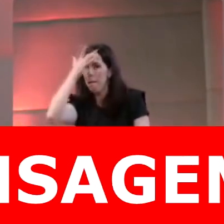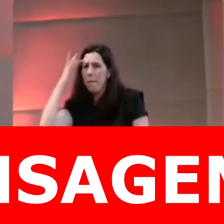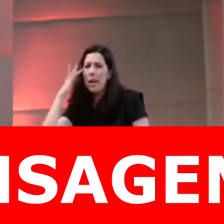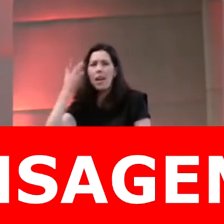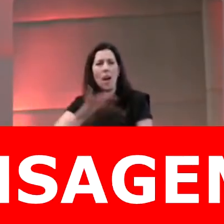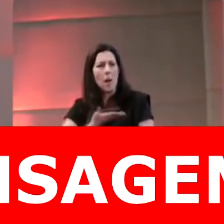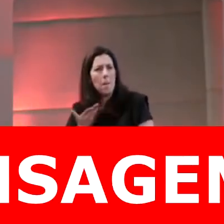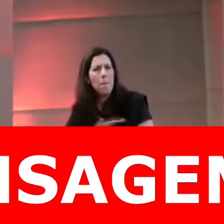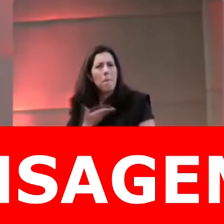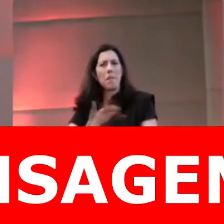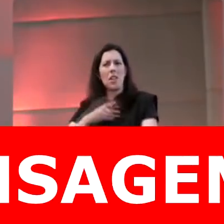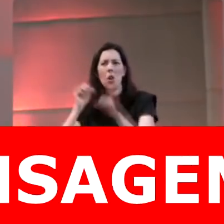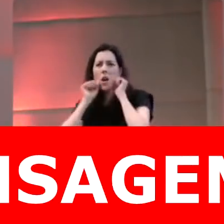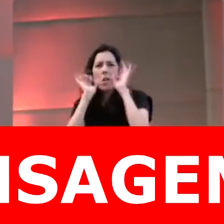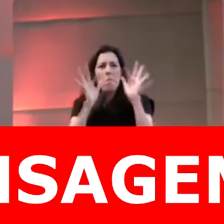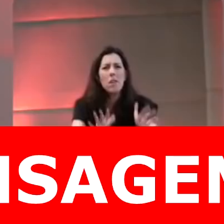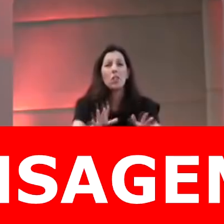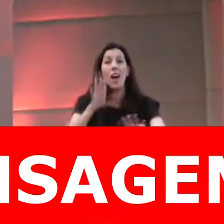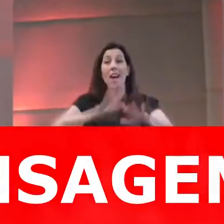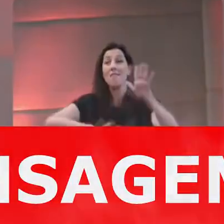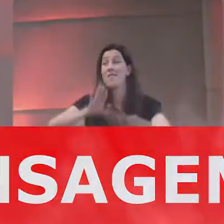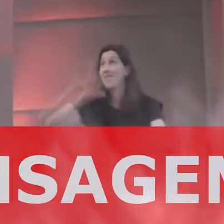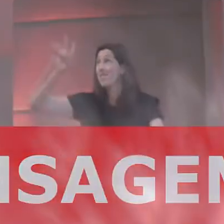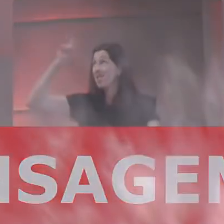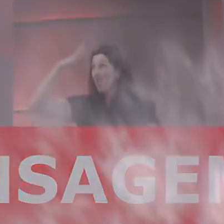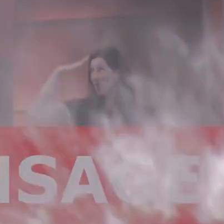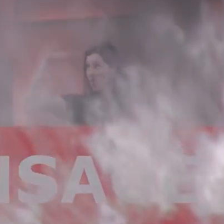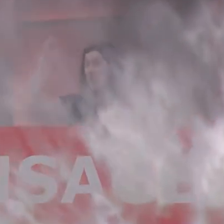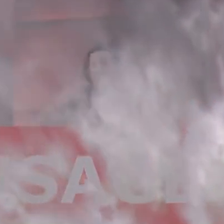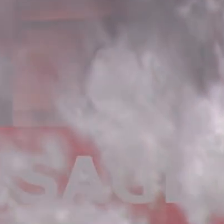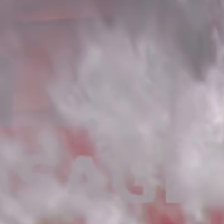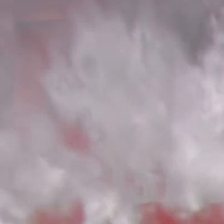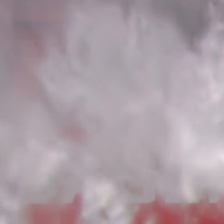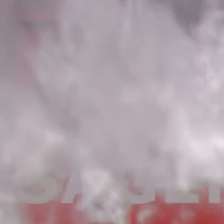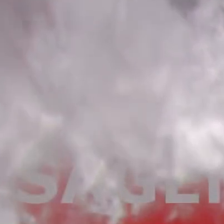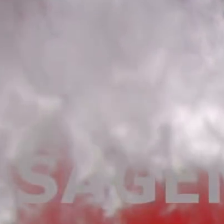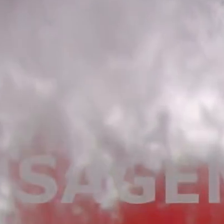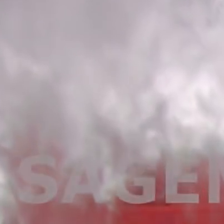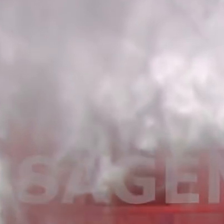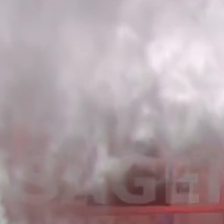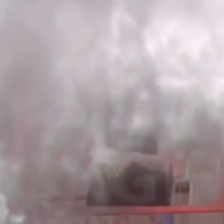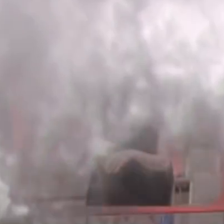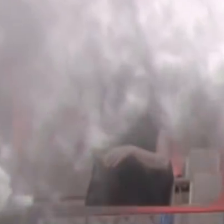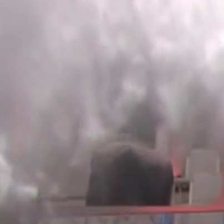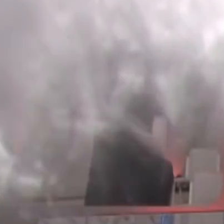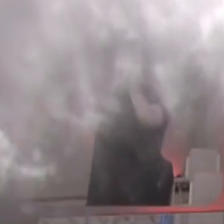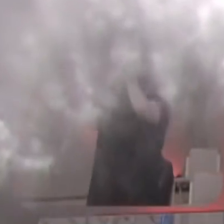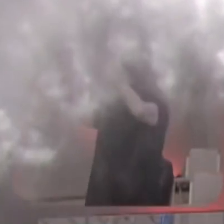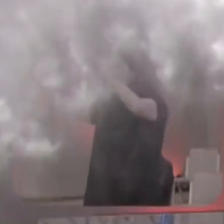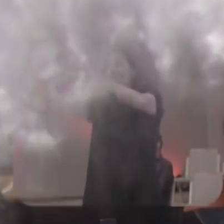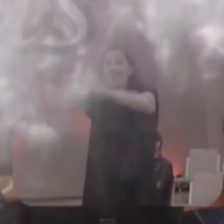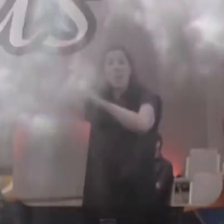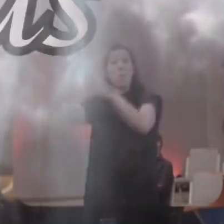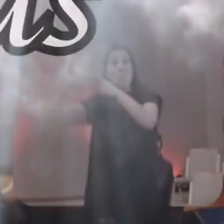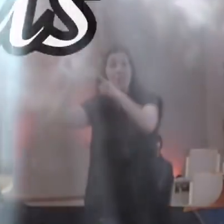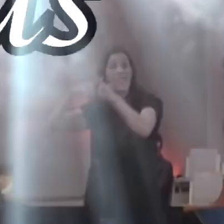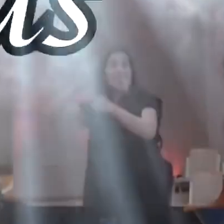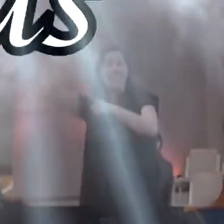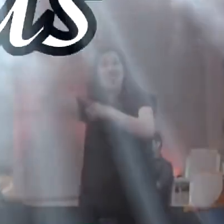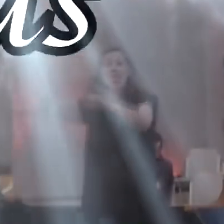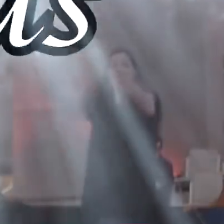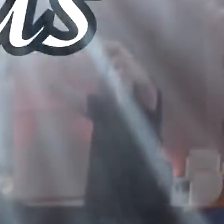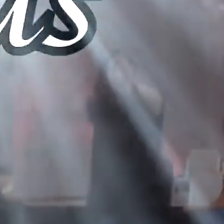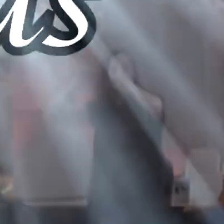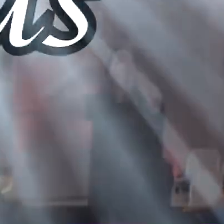uma meta, um alvo, um chamado, um propósito, a gente vai, porque os recursos do Senhor já nos